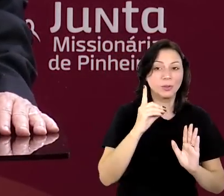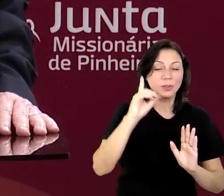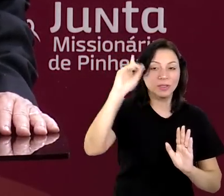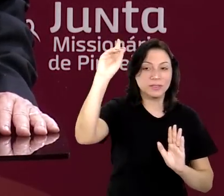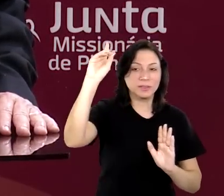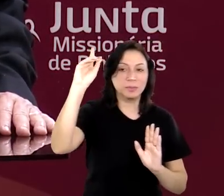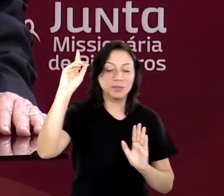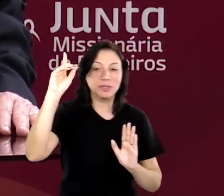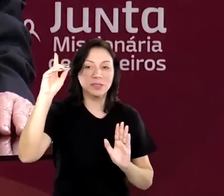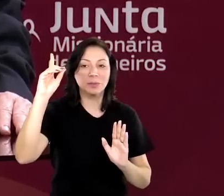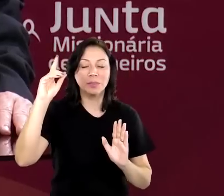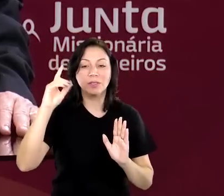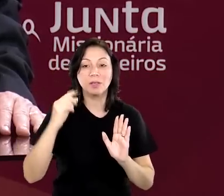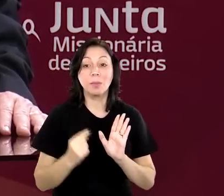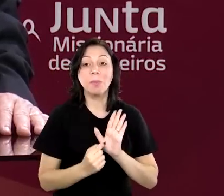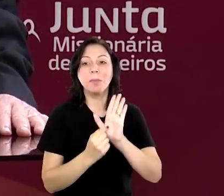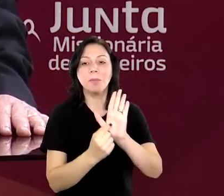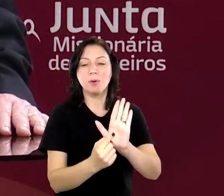usadas por Deus.